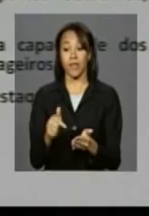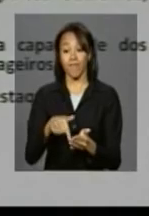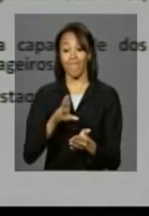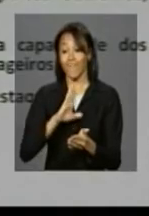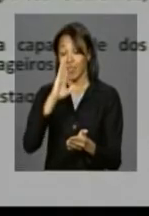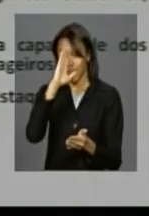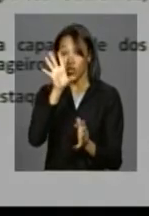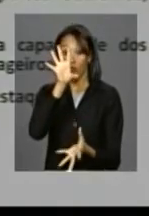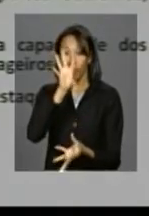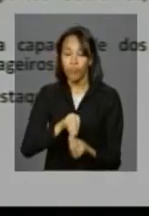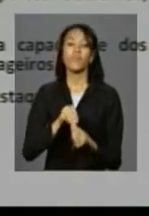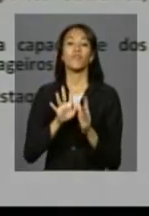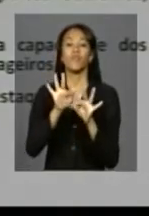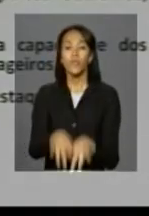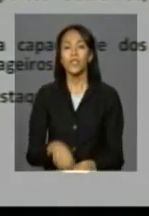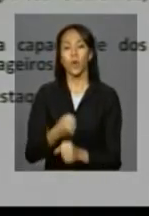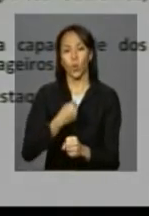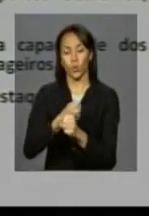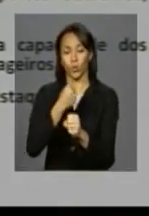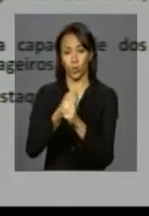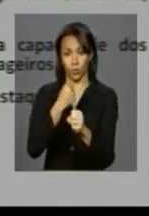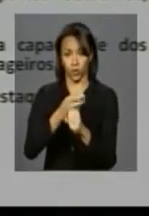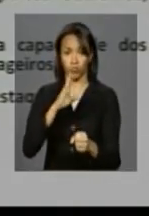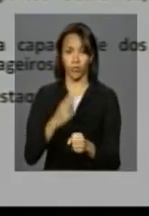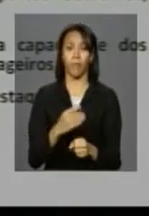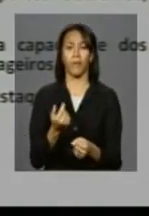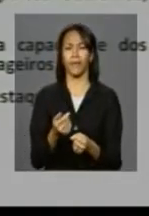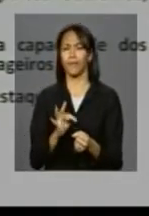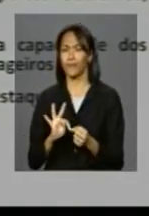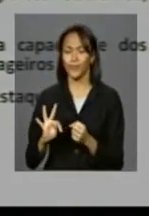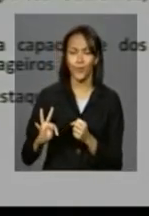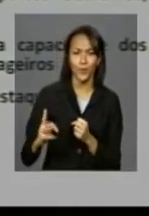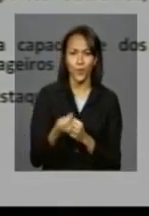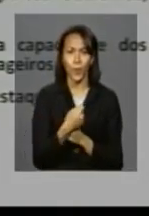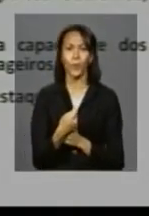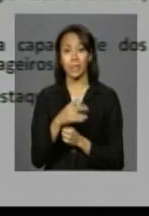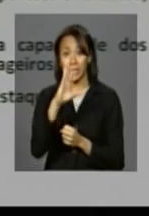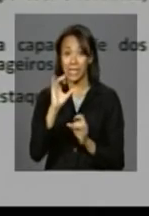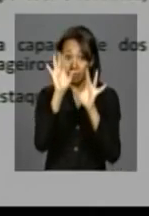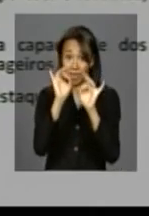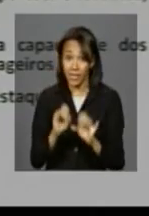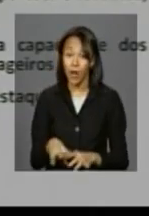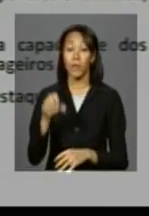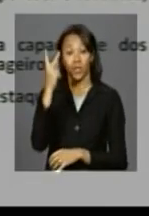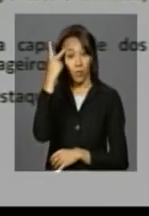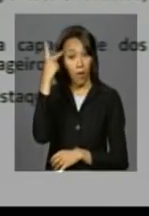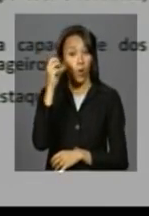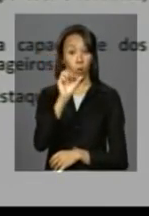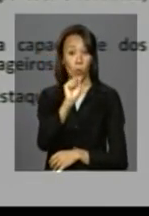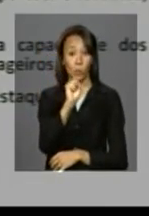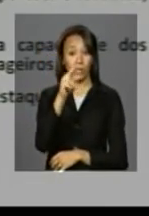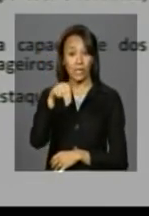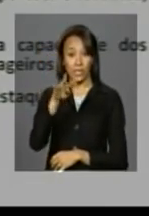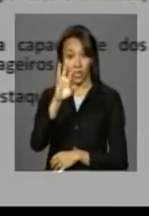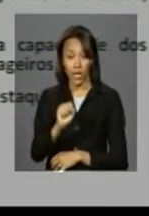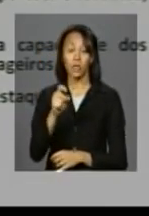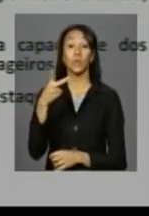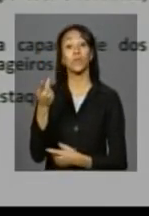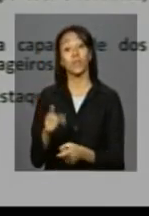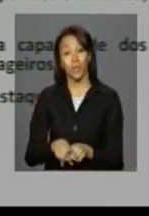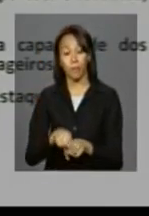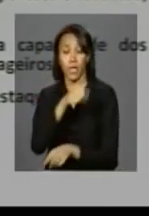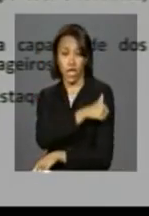seja a conclusão das importantes obras de dragagem em todos os portos, especialmente o dos Santos, mas também em Suape, Itajaí, Rio de